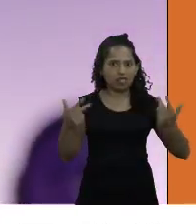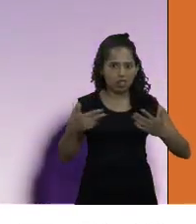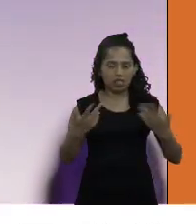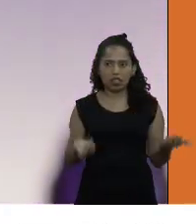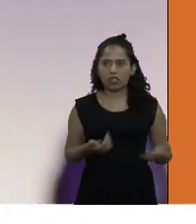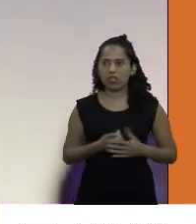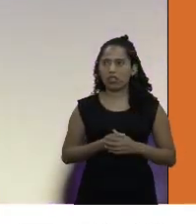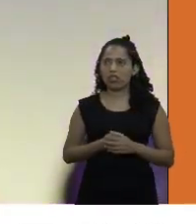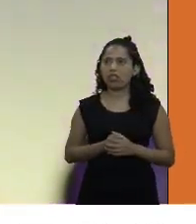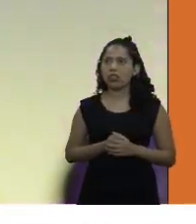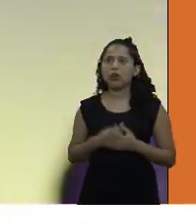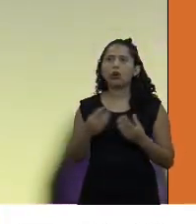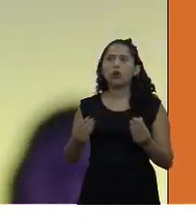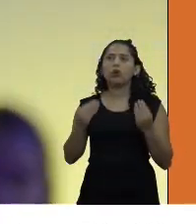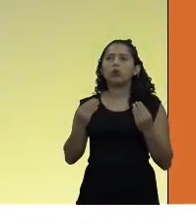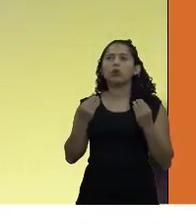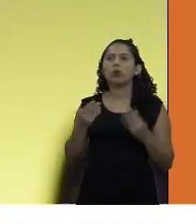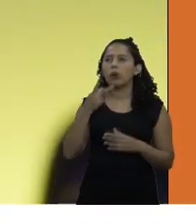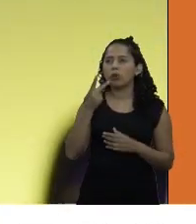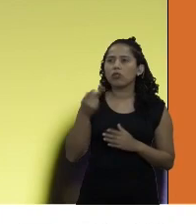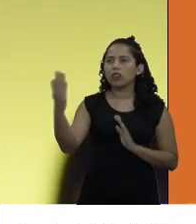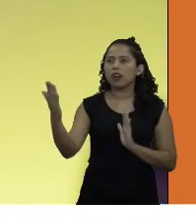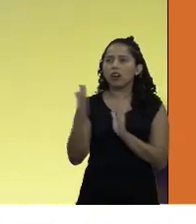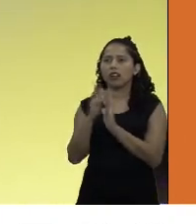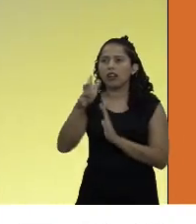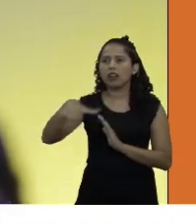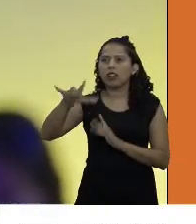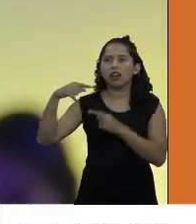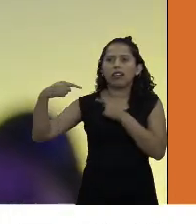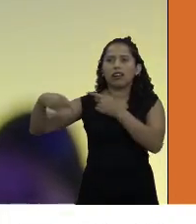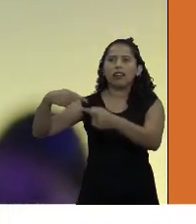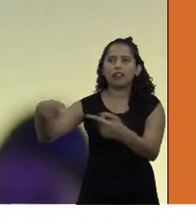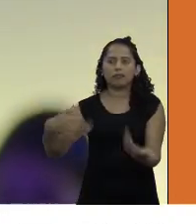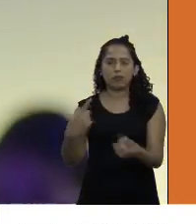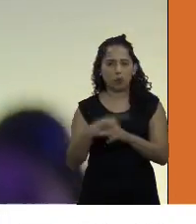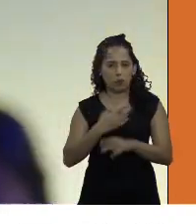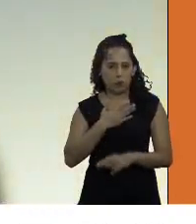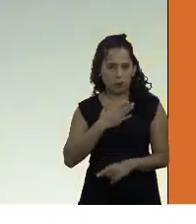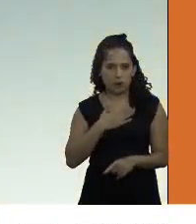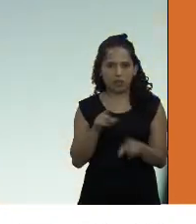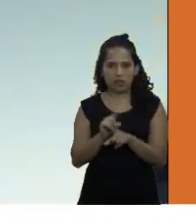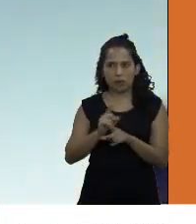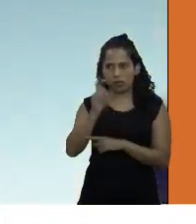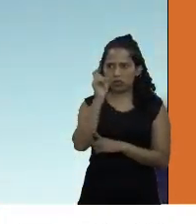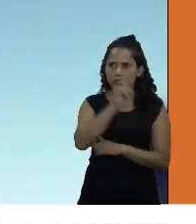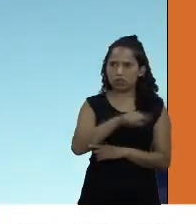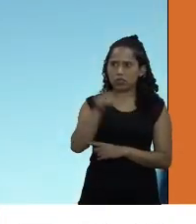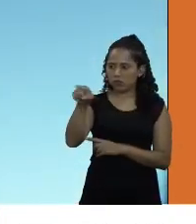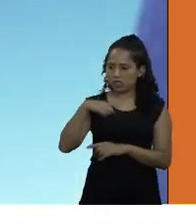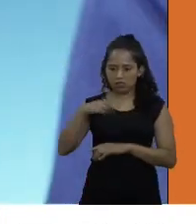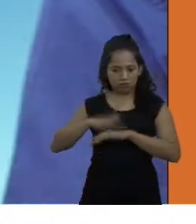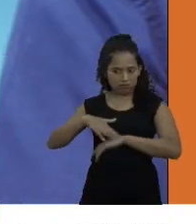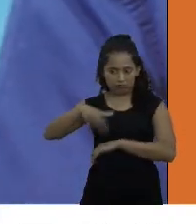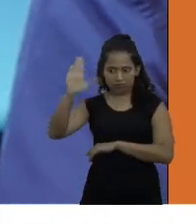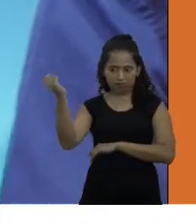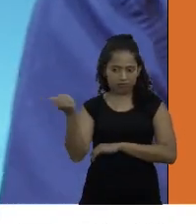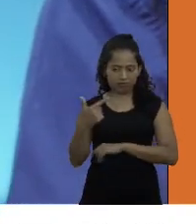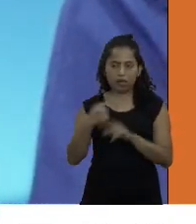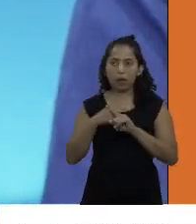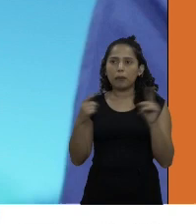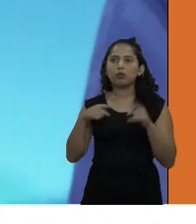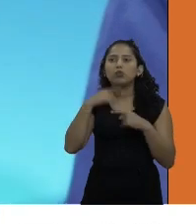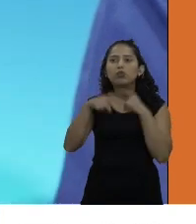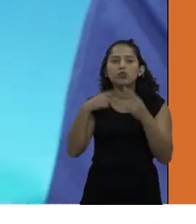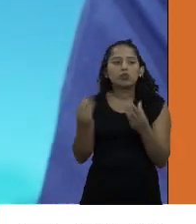perguntar, porque, como falar com essas gerações, né? Porque, às vezes, para mim também é muito difícil, você tem muito mais propriedades do que eu. Então, a minha dúvida é essa,